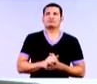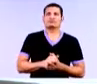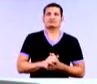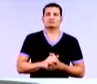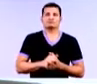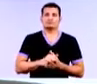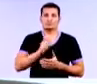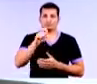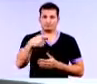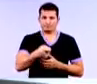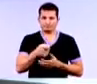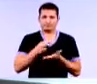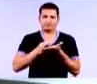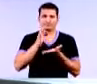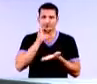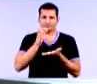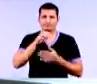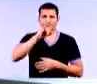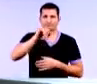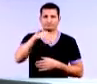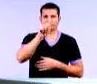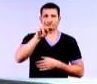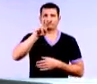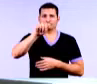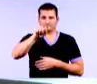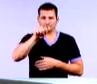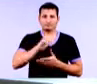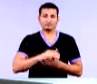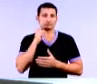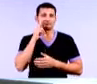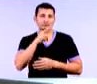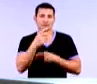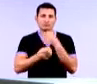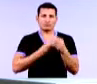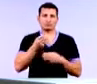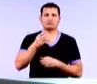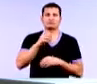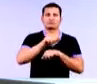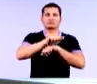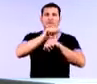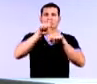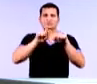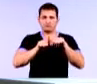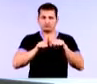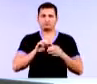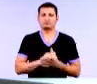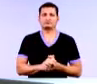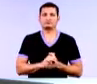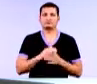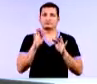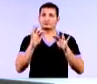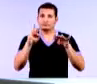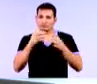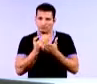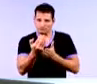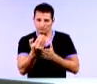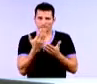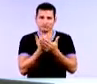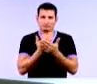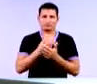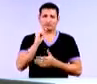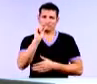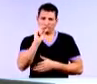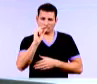nos processos que nós temos e nas funções para se desenvolver um algoritmo. Mas no final da aula, o professor Alisson ele vai falar um pouquinho